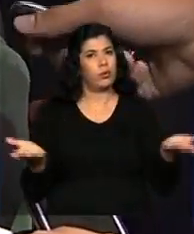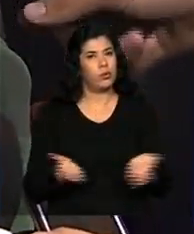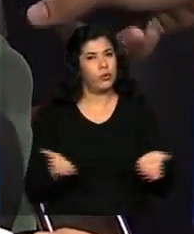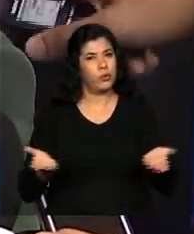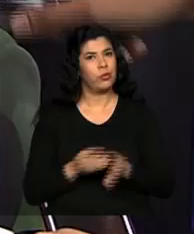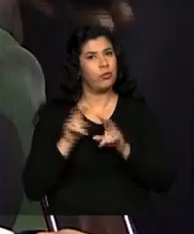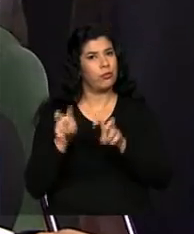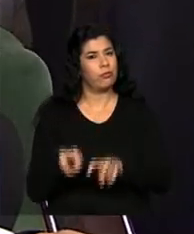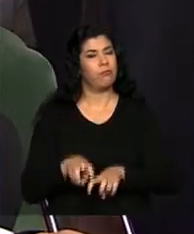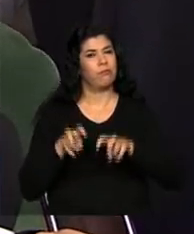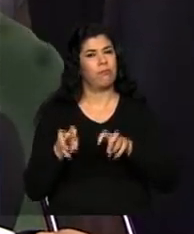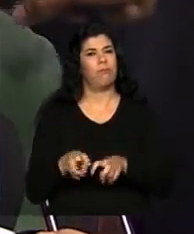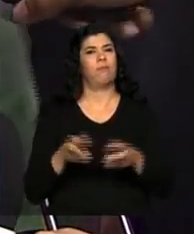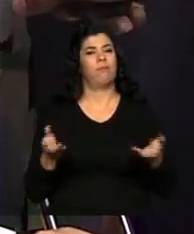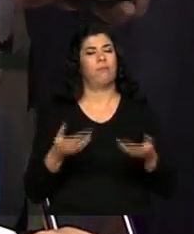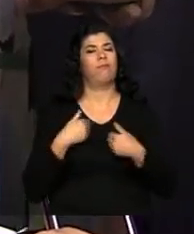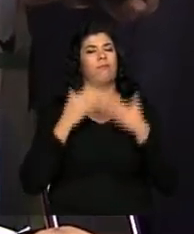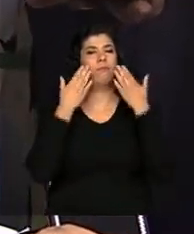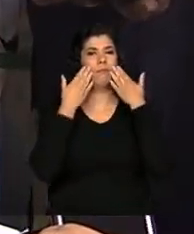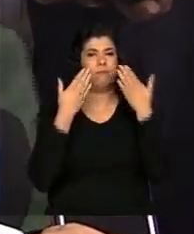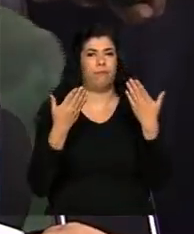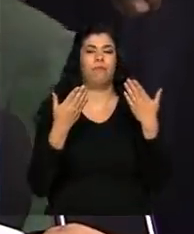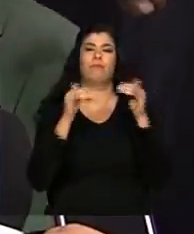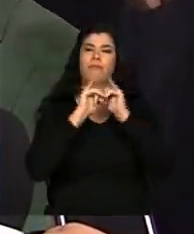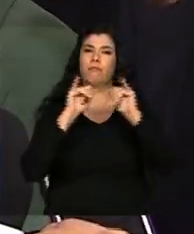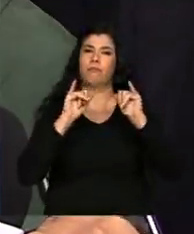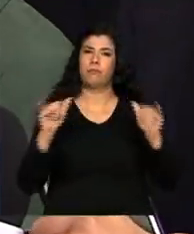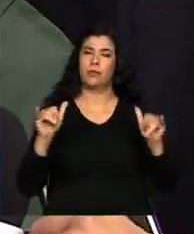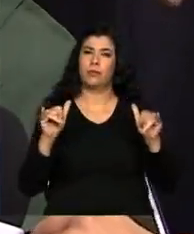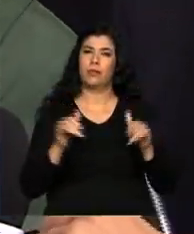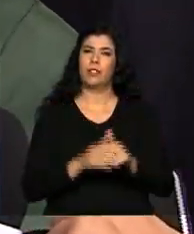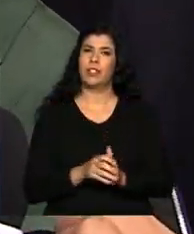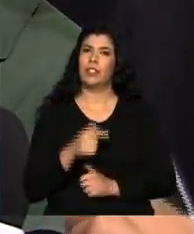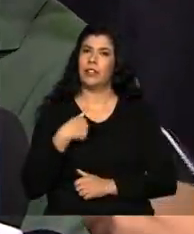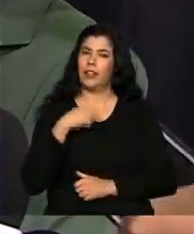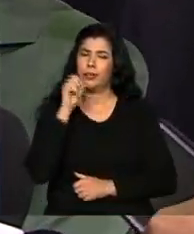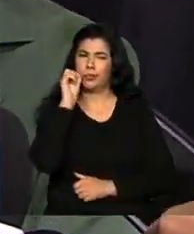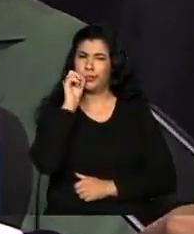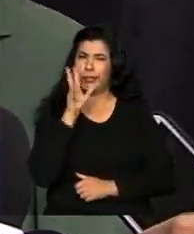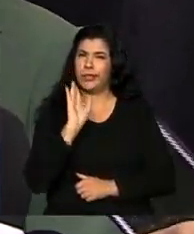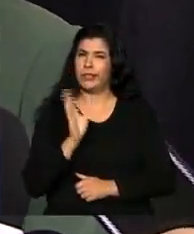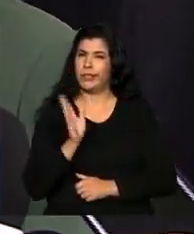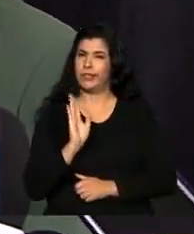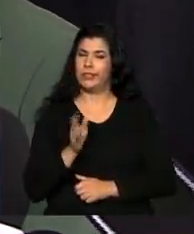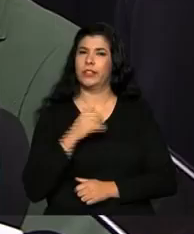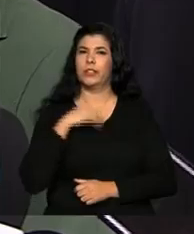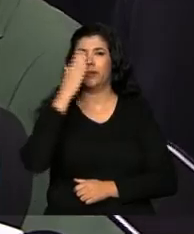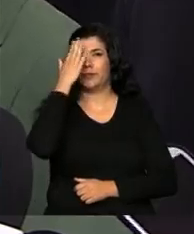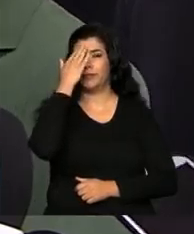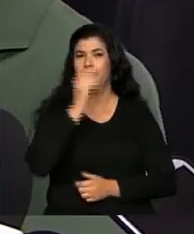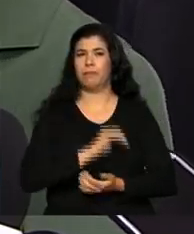assunto que eu acabei de lançar. Estou ficando esperta. Não,